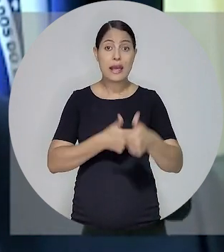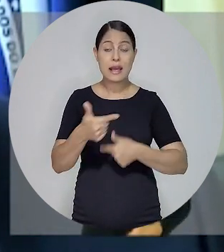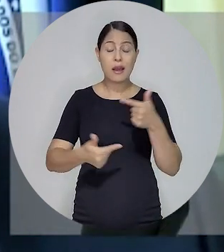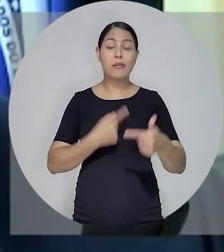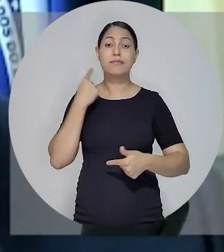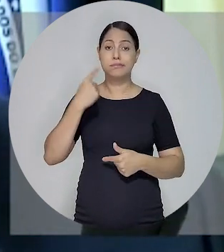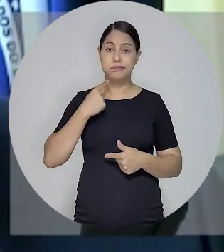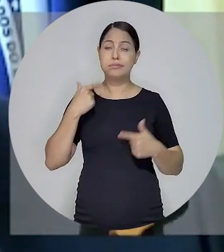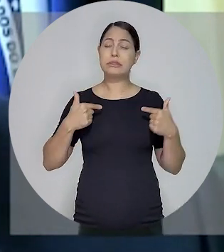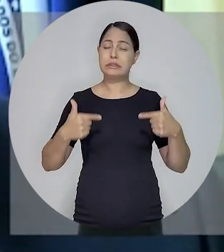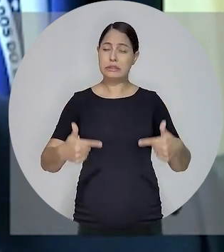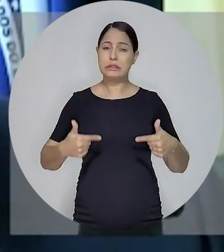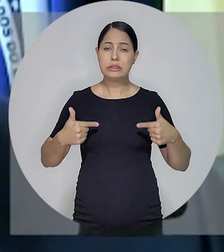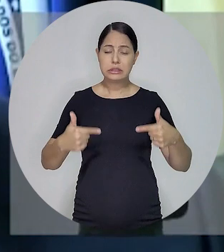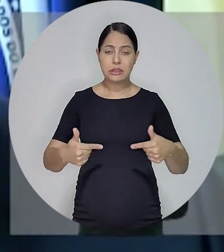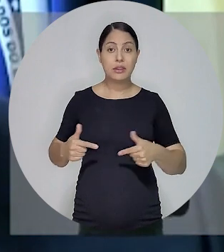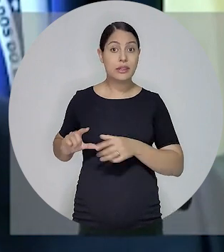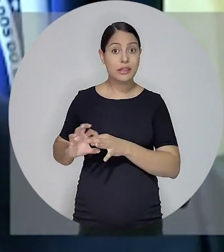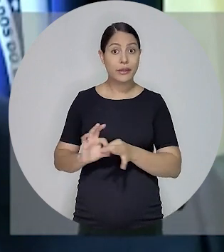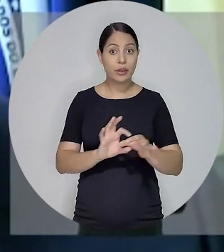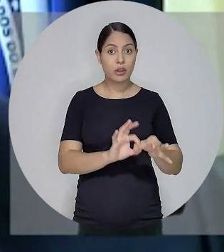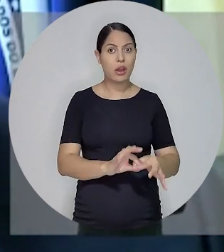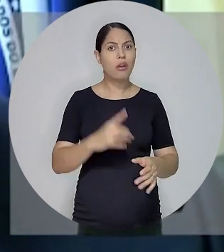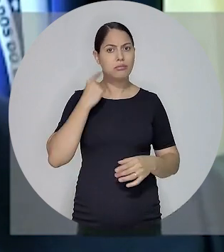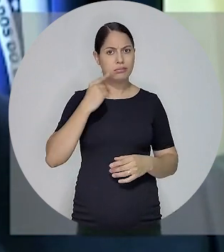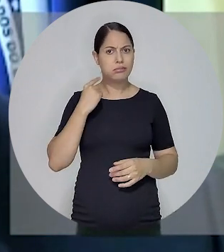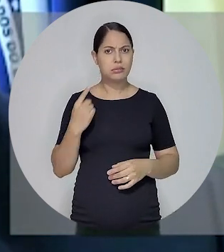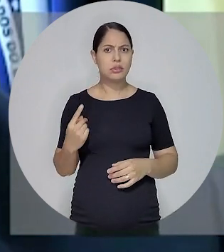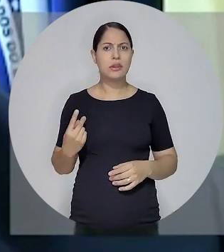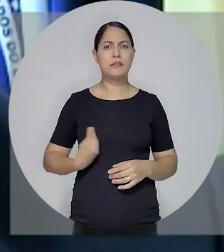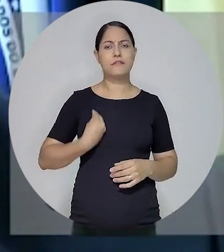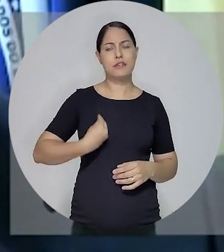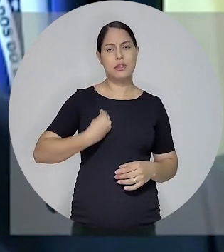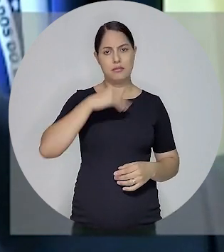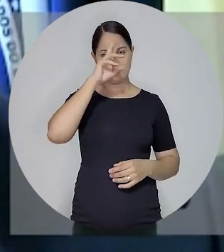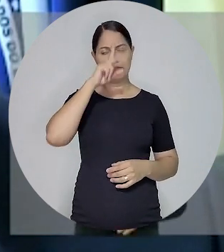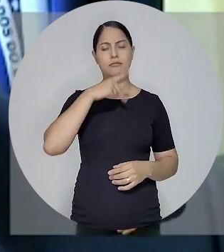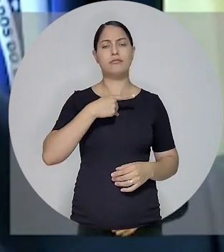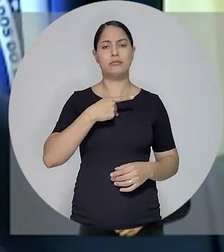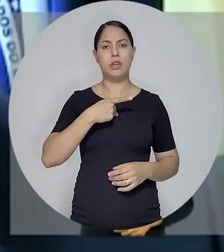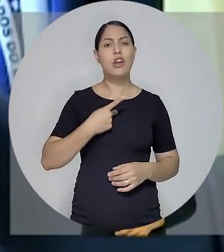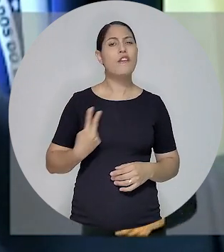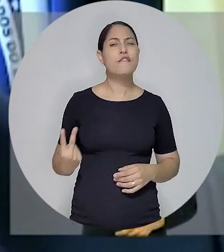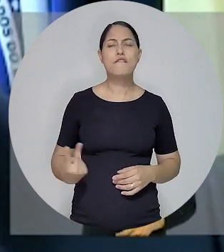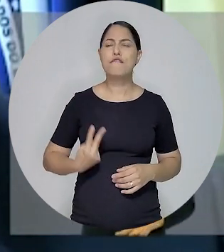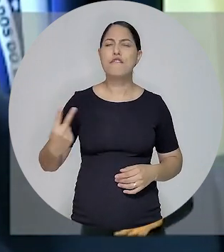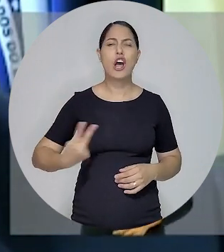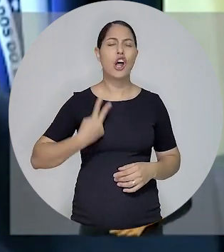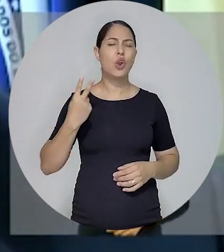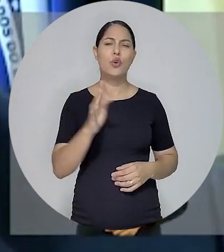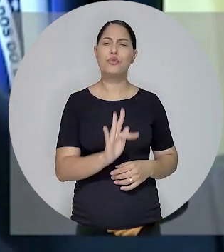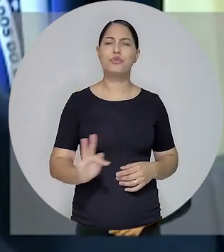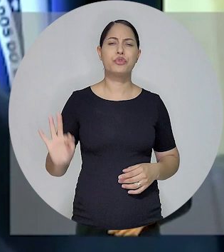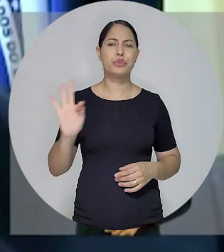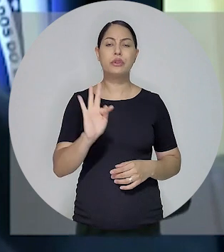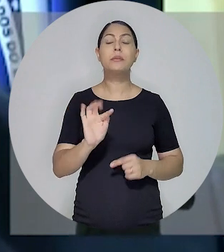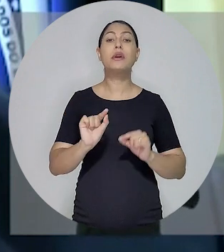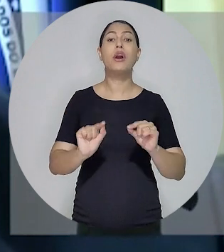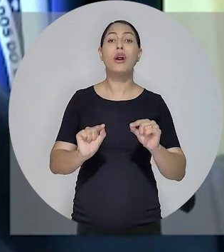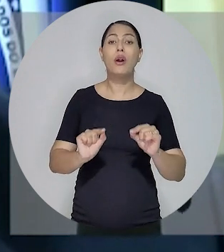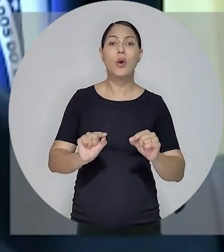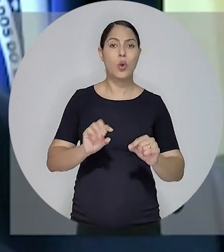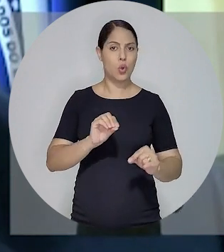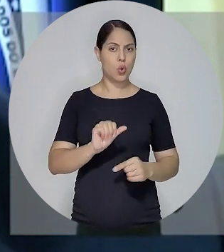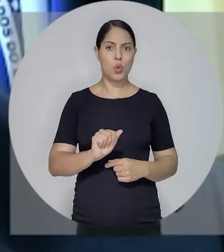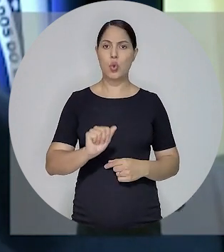mais de 20 anos dedicados às causas da advocacia. Assim, os valores da advocacia estão presentes também em minha vida. Um desses valores